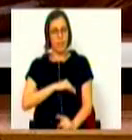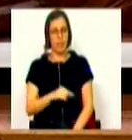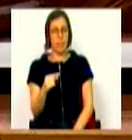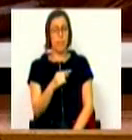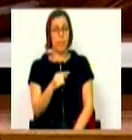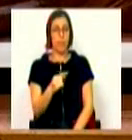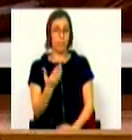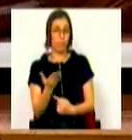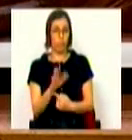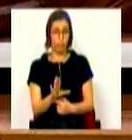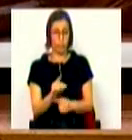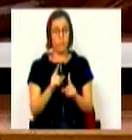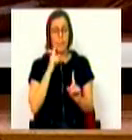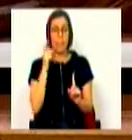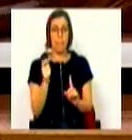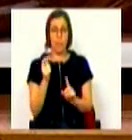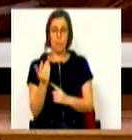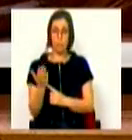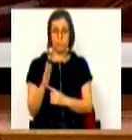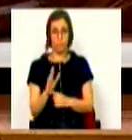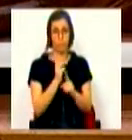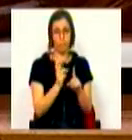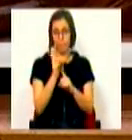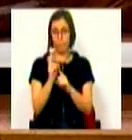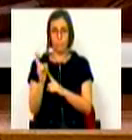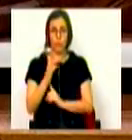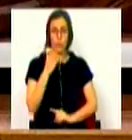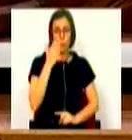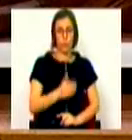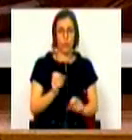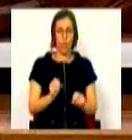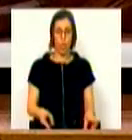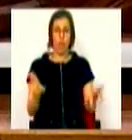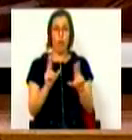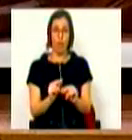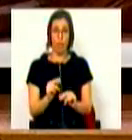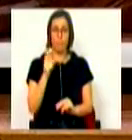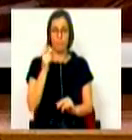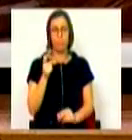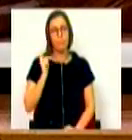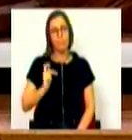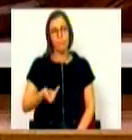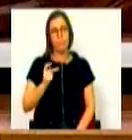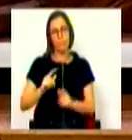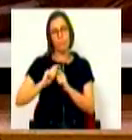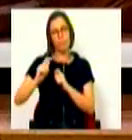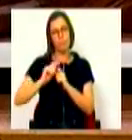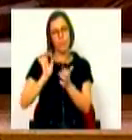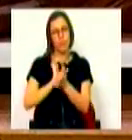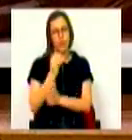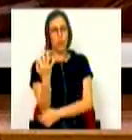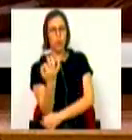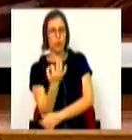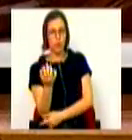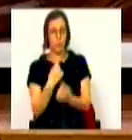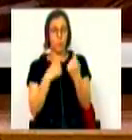mínimo nacional e das pensões, da justiça aos novos pensionistas com longas carreiras contributivas,